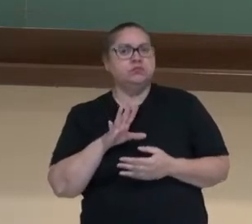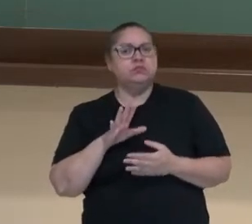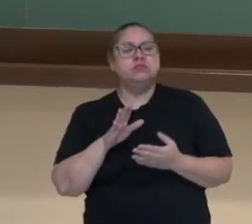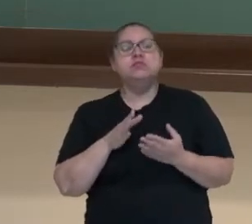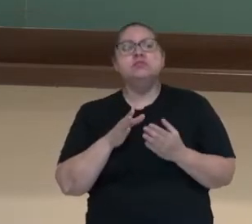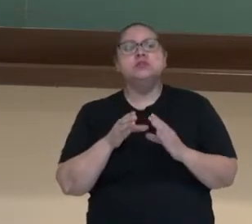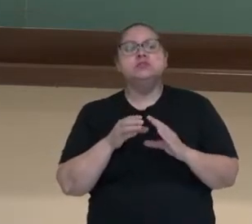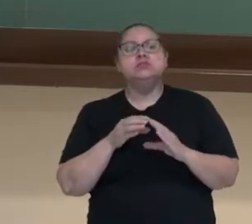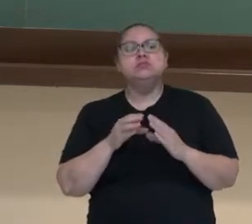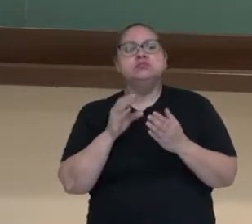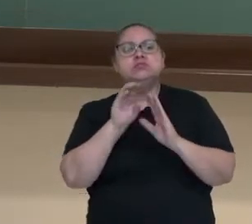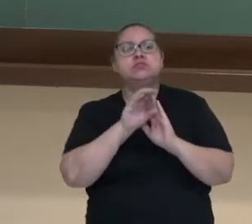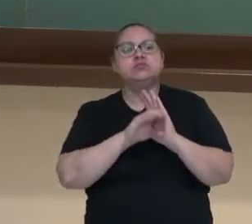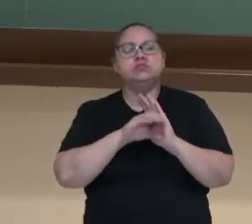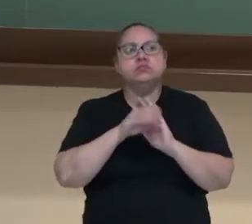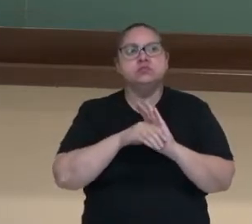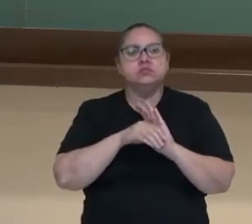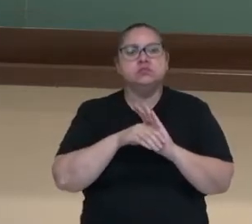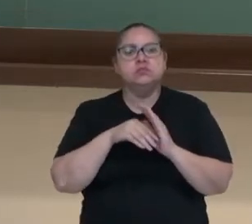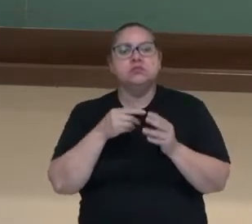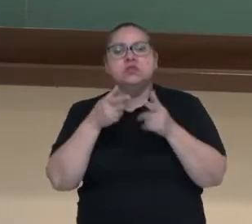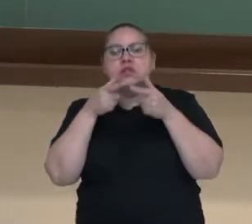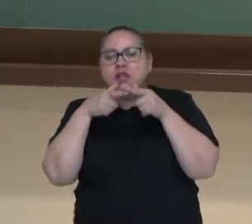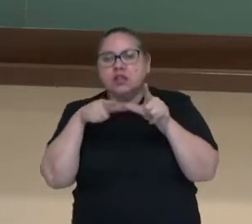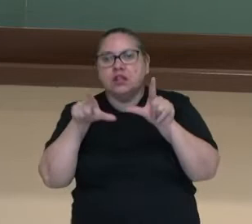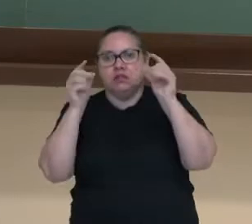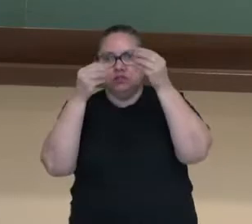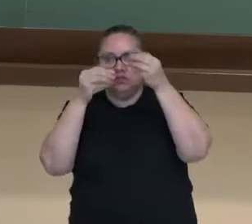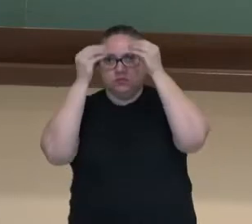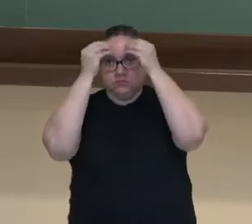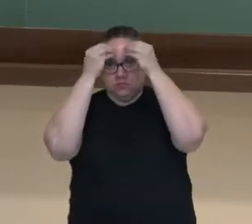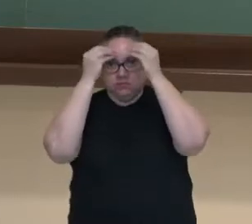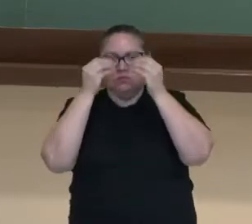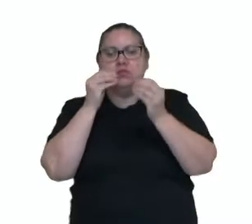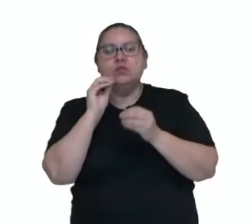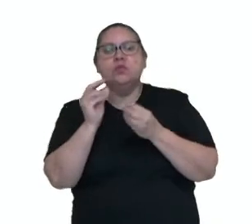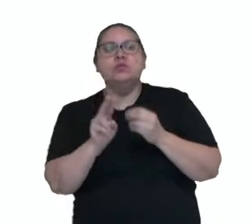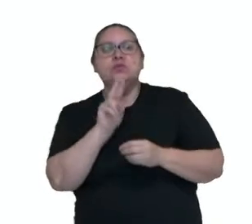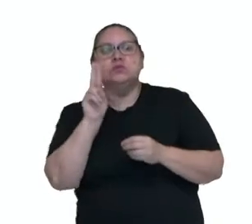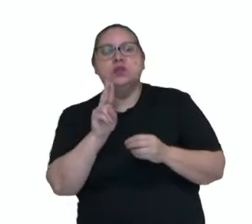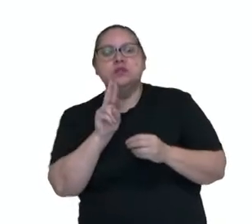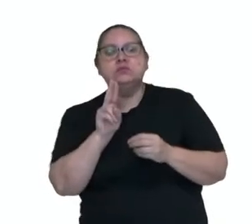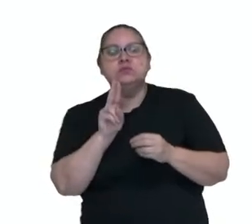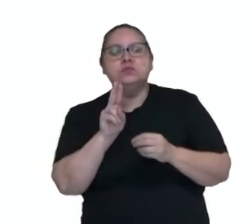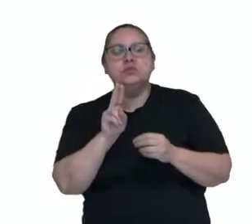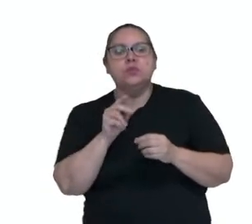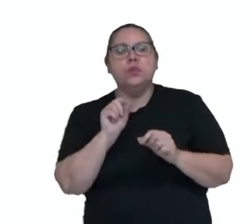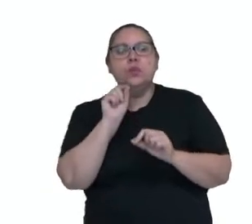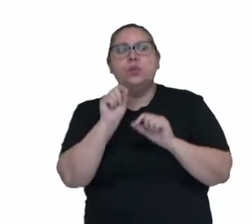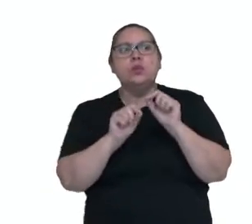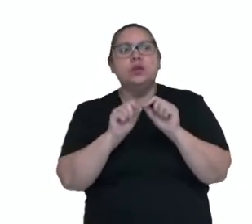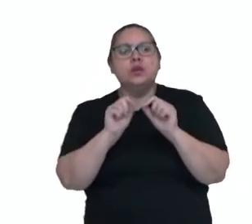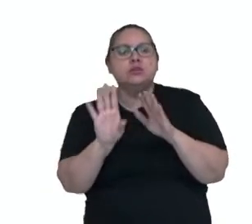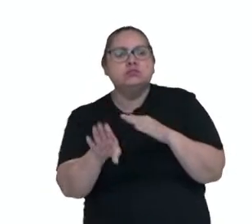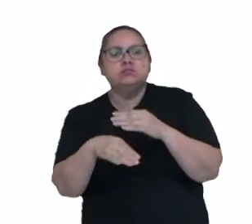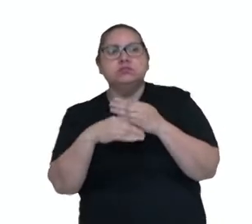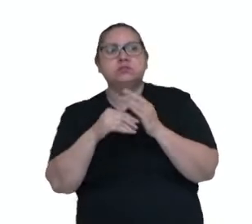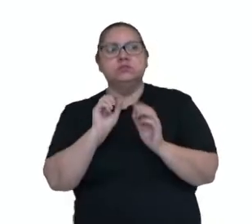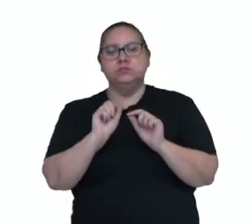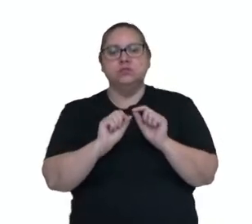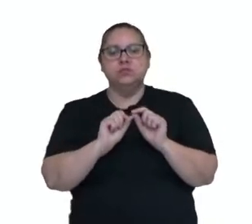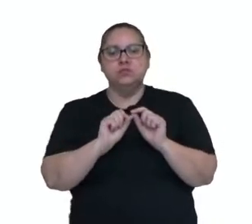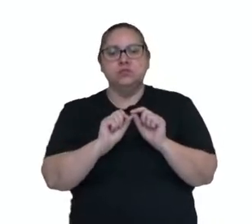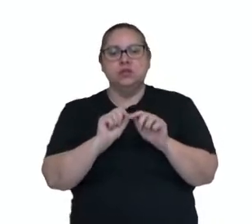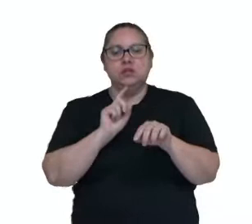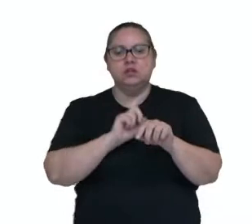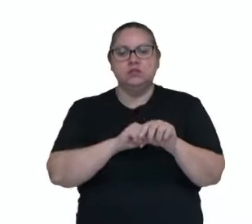Conceituando alguns recursos da linguagem oral utilizado nas cantigas. O que era, professora? A reiteração. É o